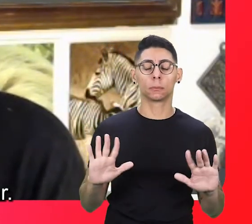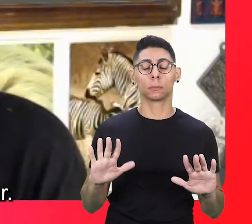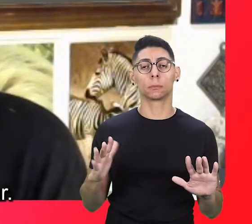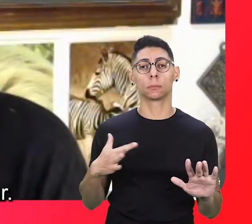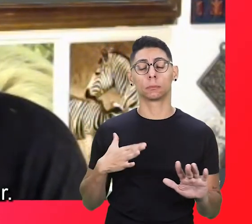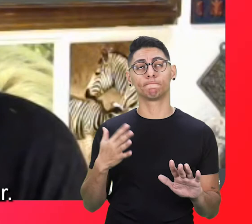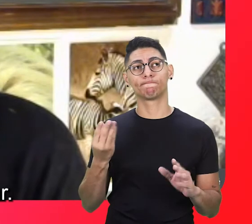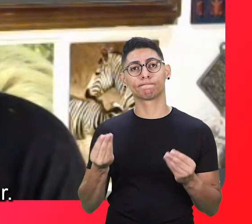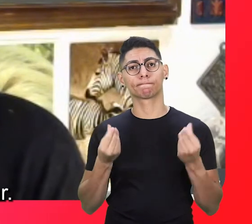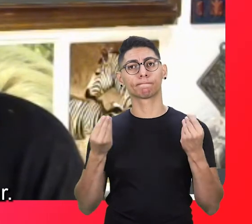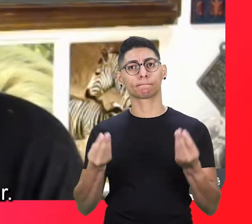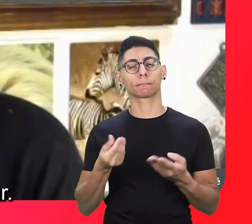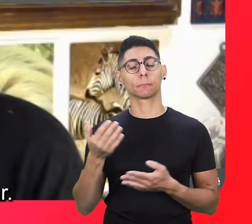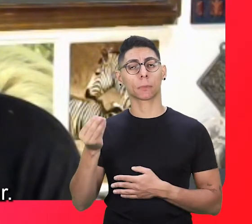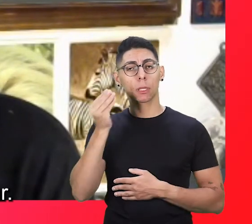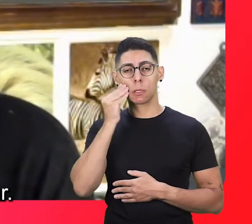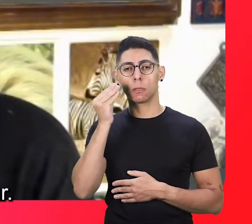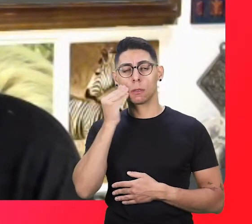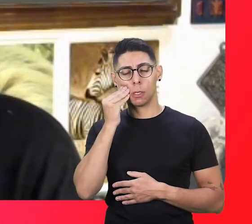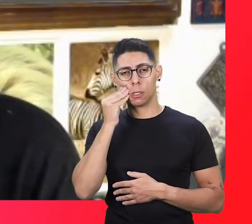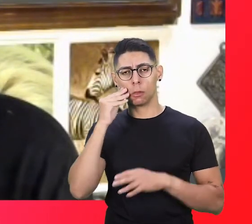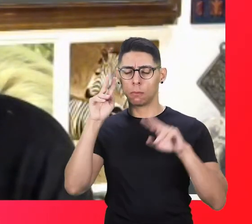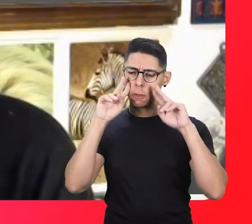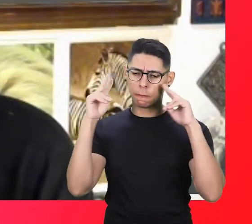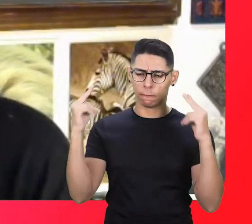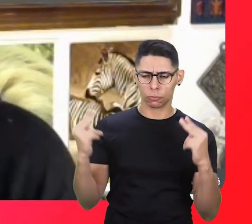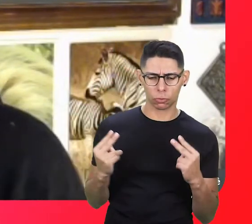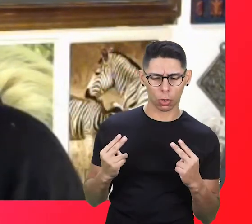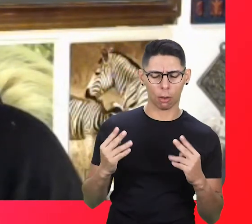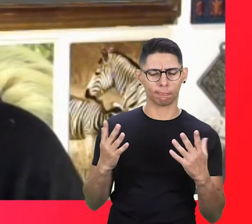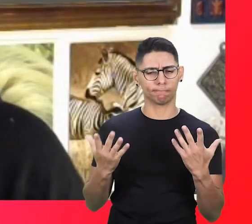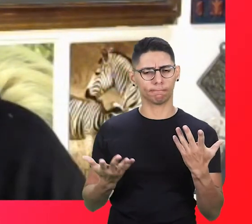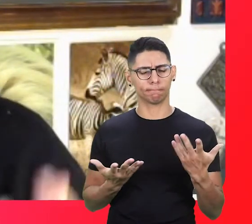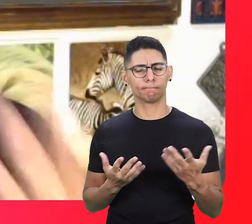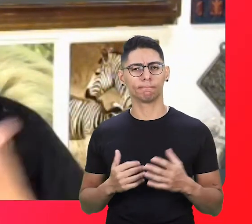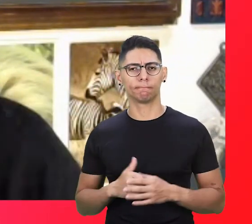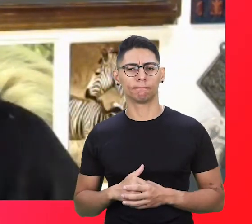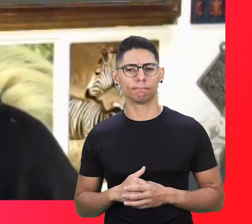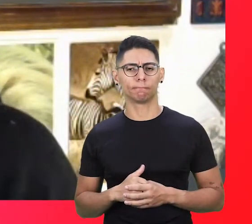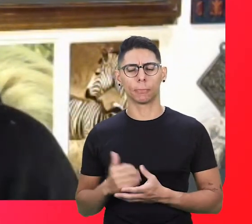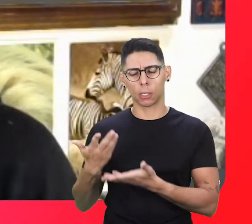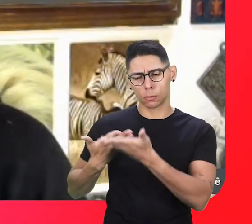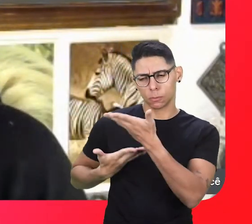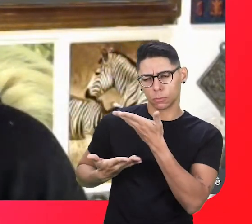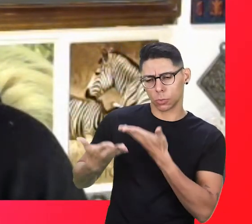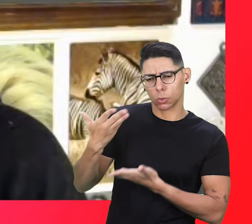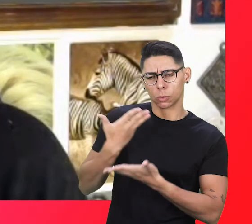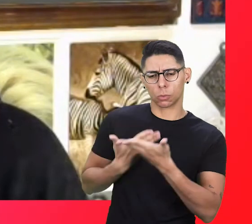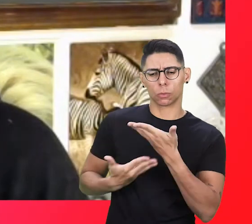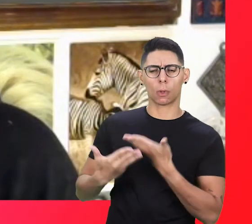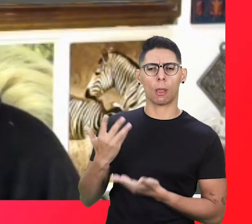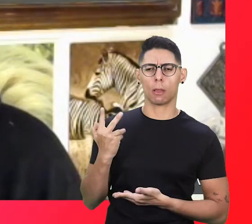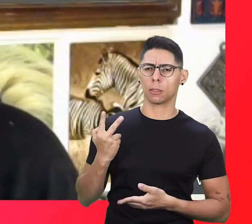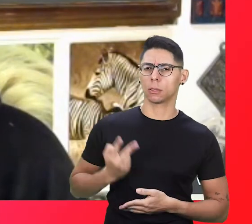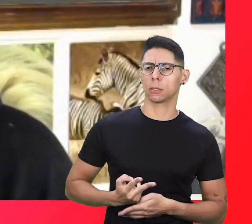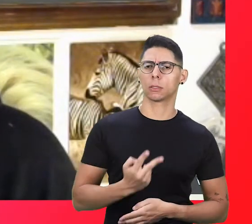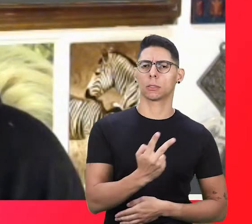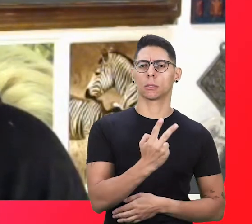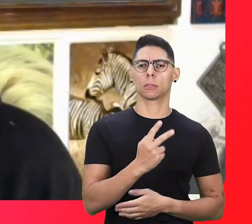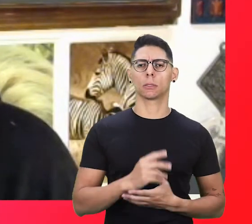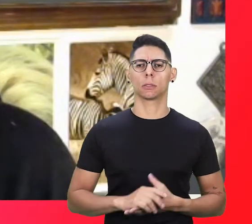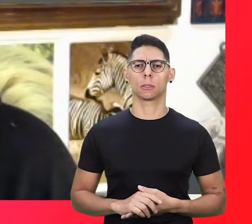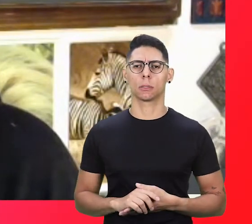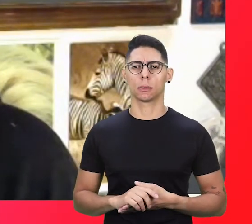procuro me policiar, não gostei dessa palavra, eu procuro me cuidar sempre para Sim.